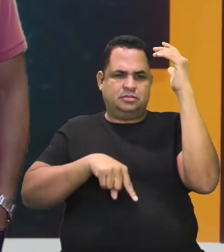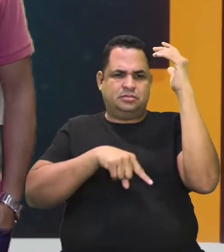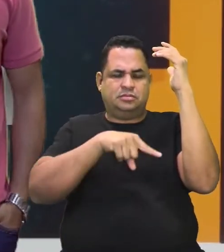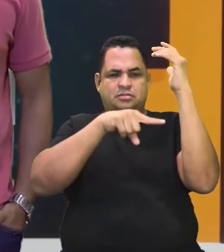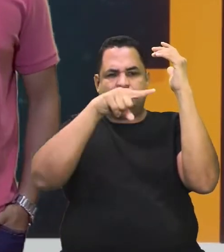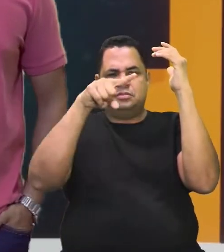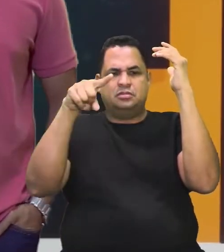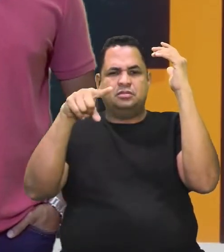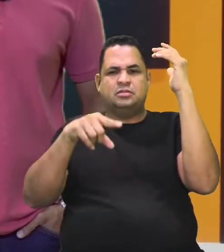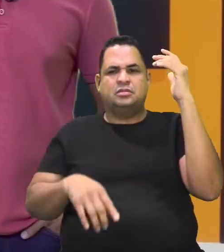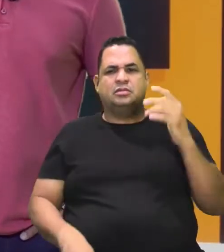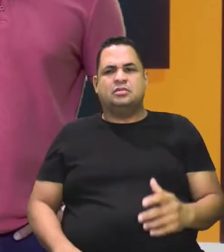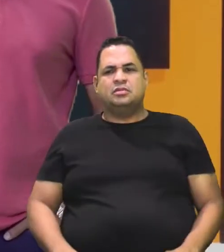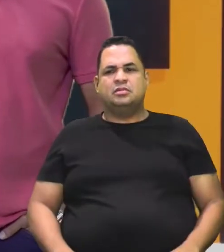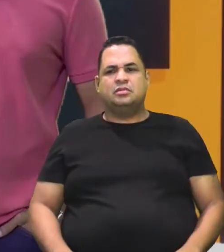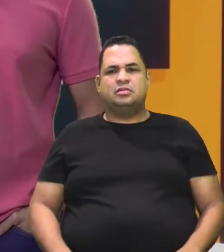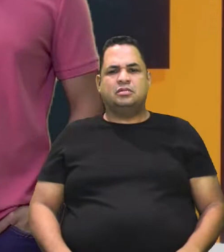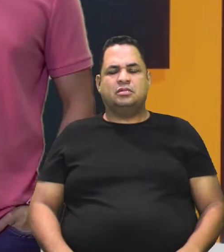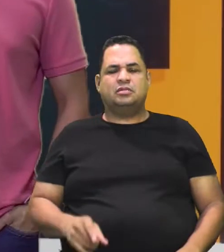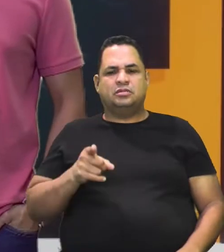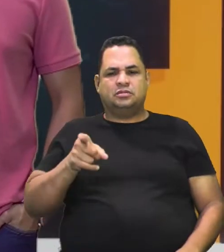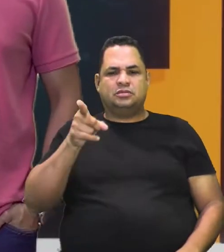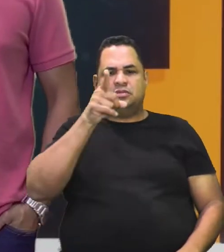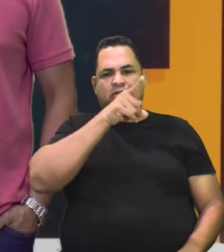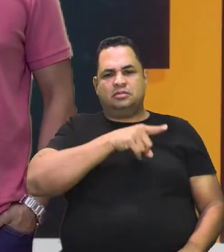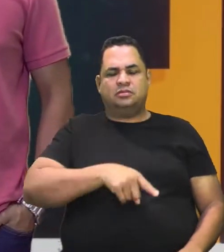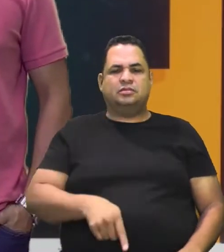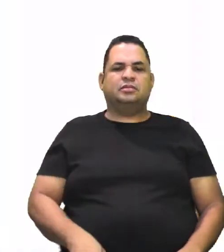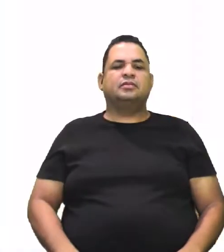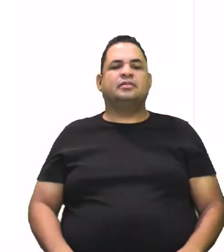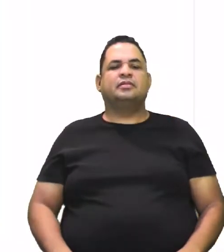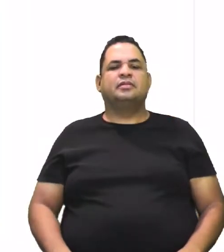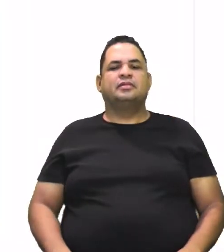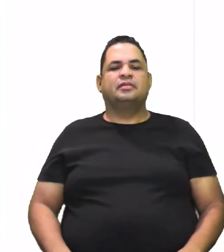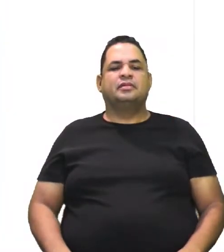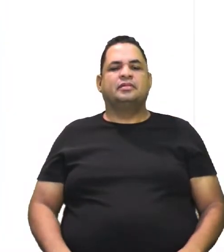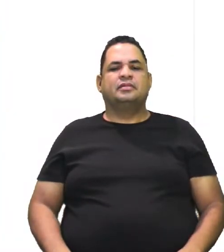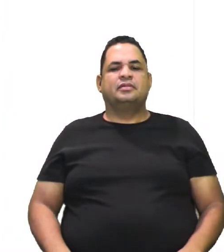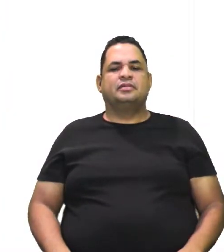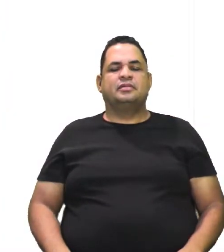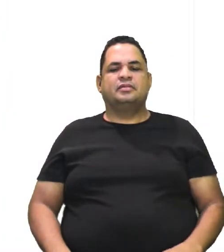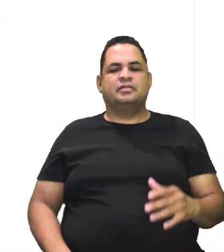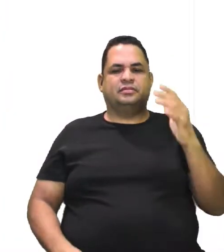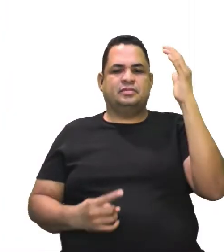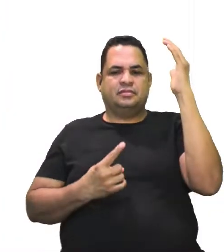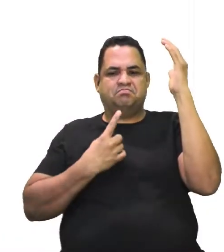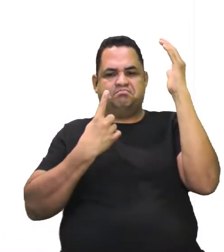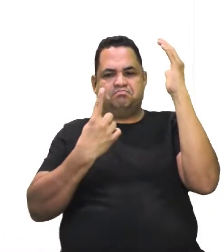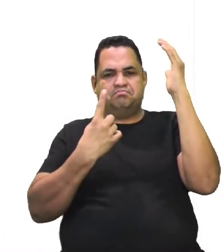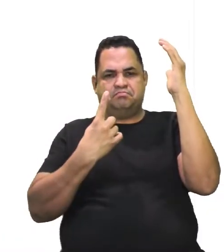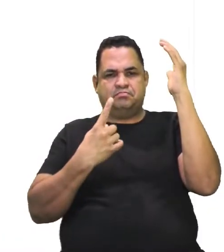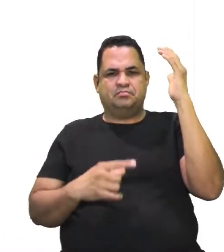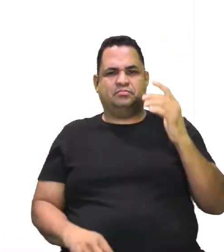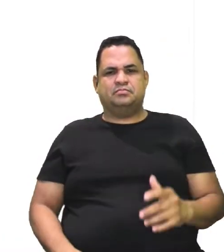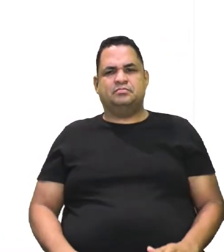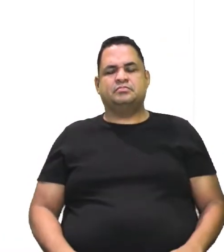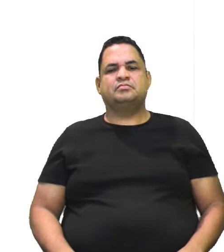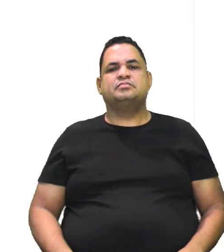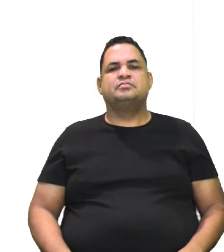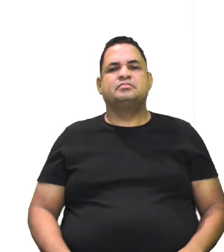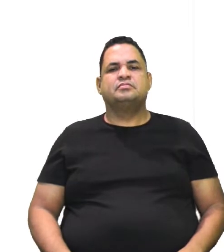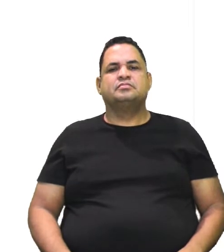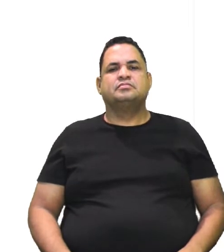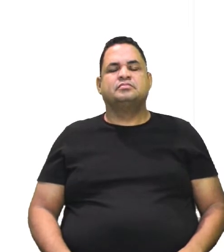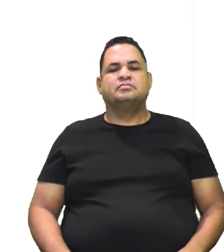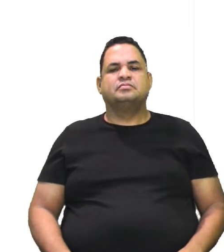no sentido horário, ou anti-horário. Então, olha lá, vamos mostrar para vocês, ó, qual é o 1º quadrante. A gente mostra aqui na sequência, né?